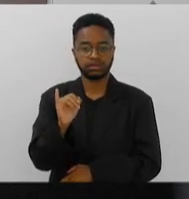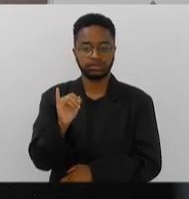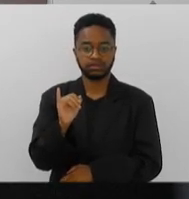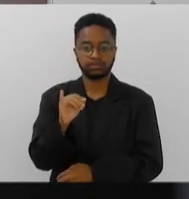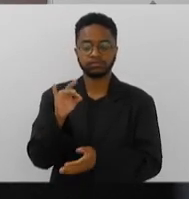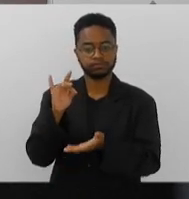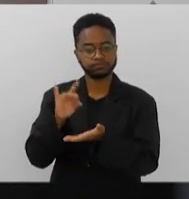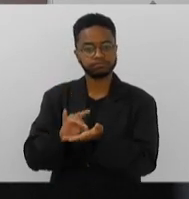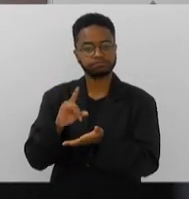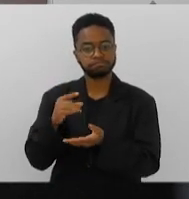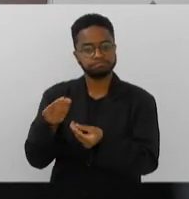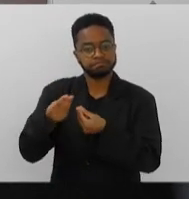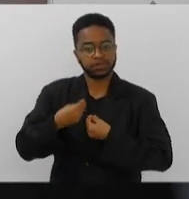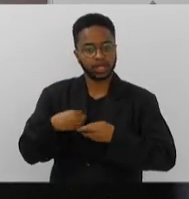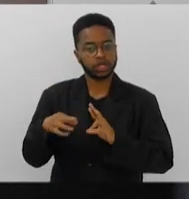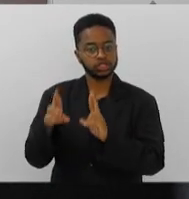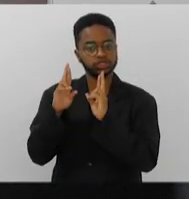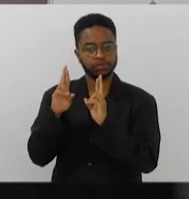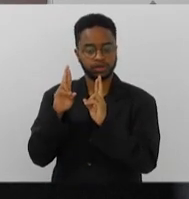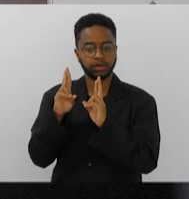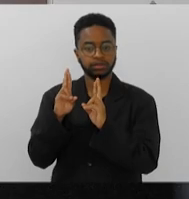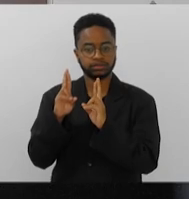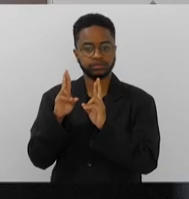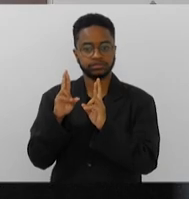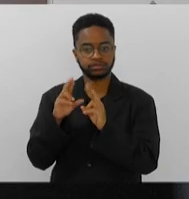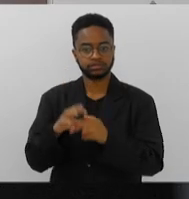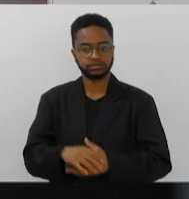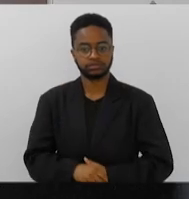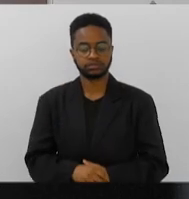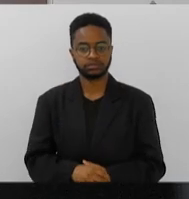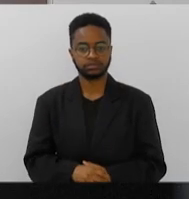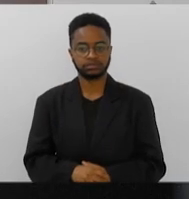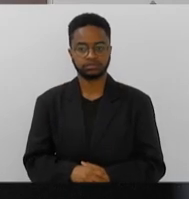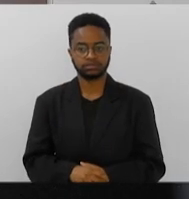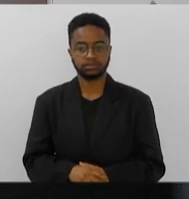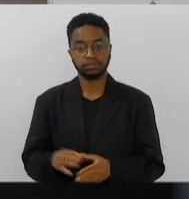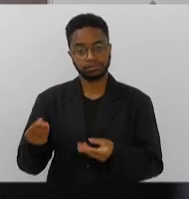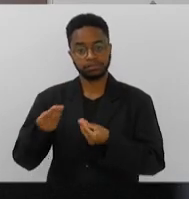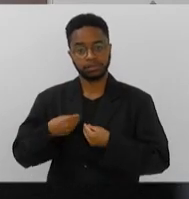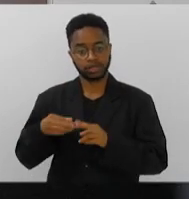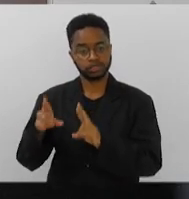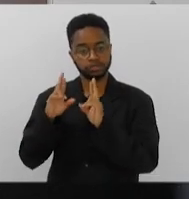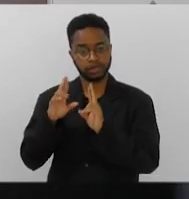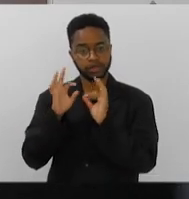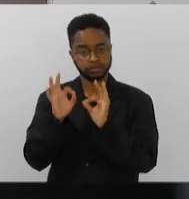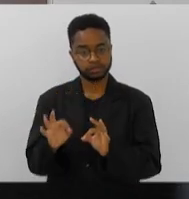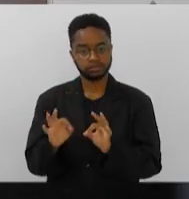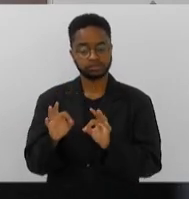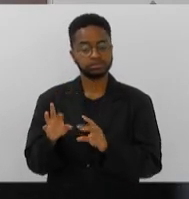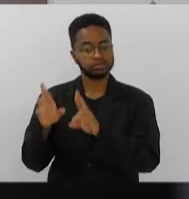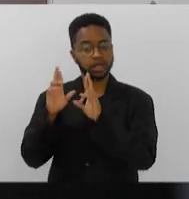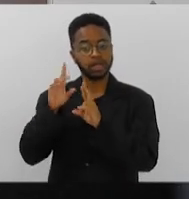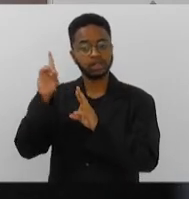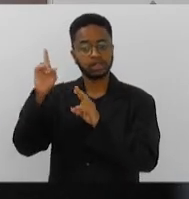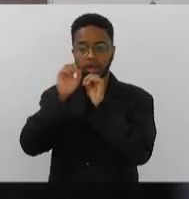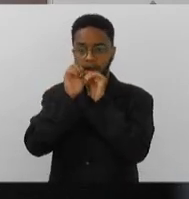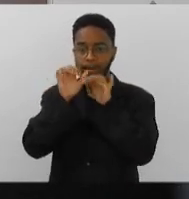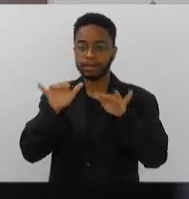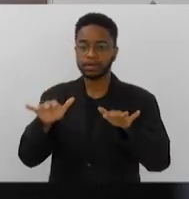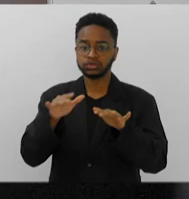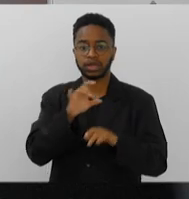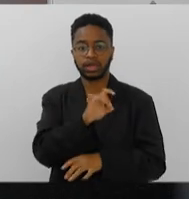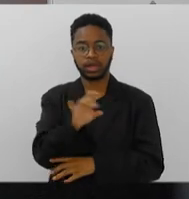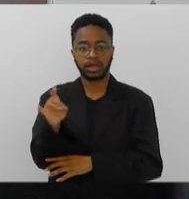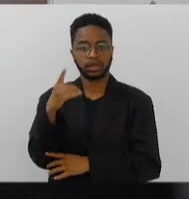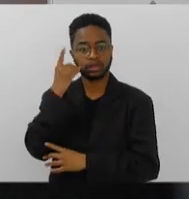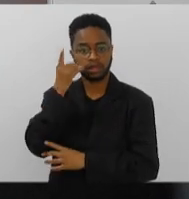é um ar de esperança na minha vida de novo. É um ar de esperança. Que Deus abençoe a condução e cada deputado